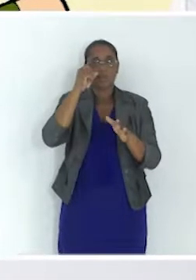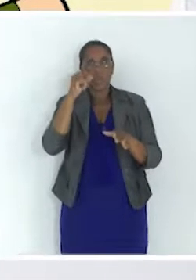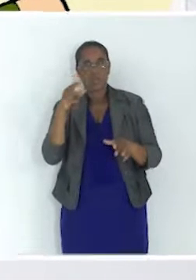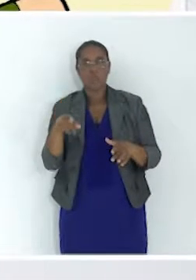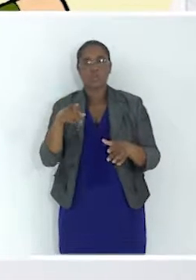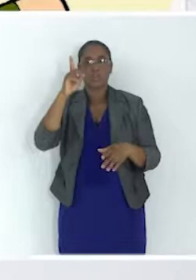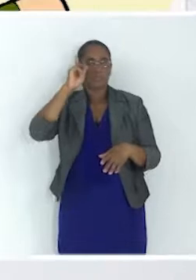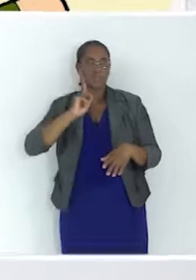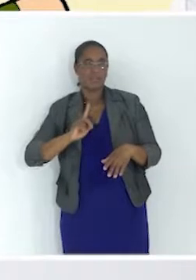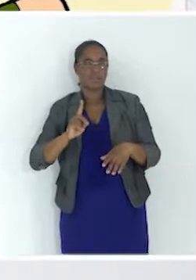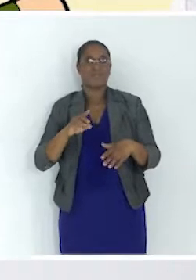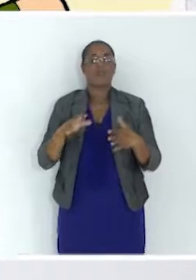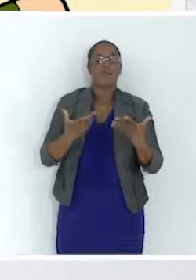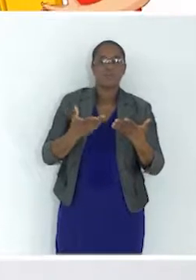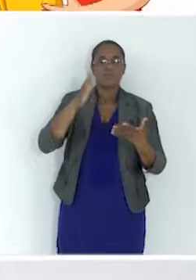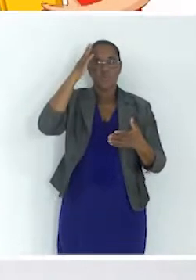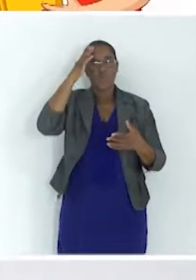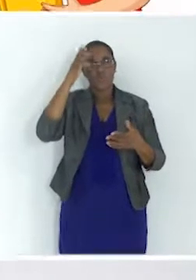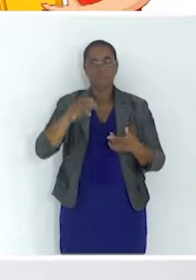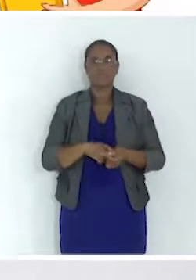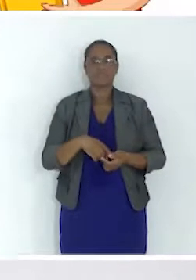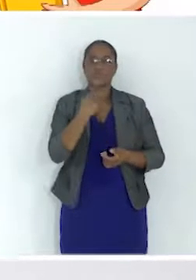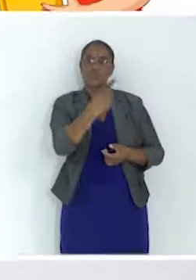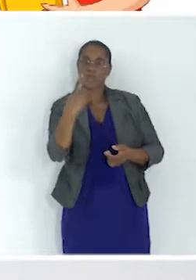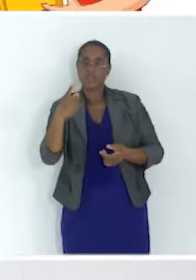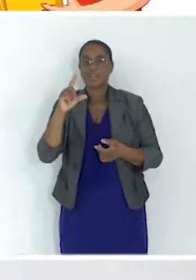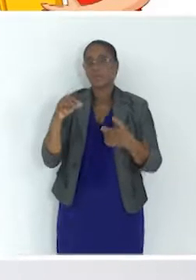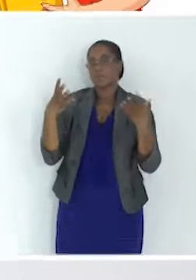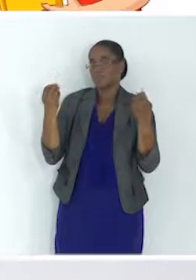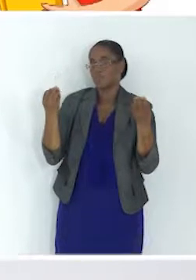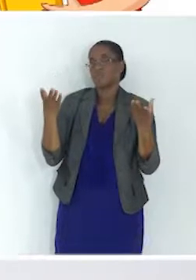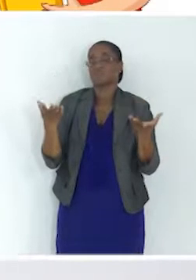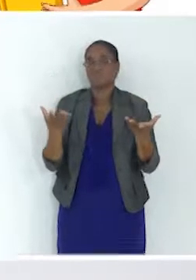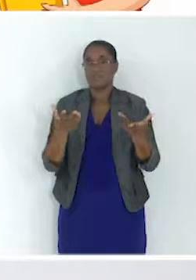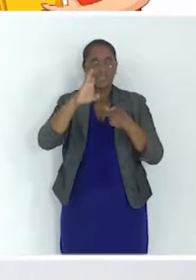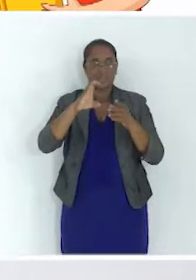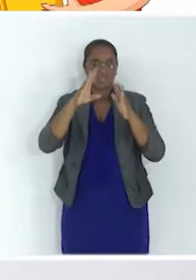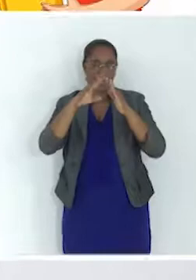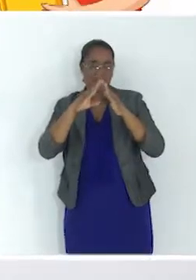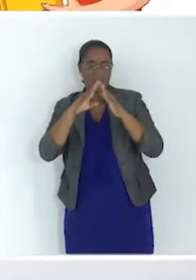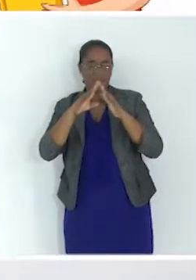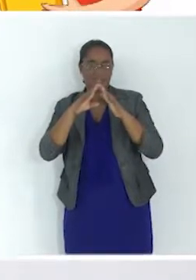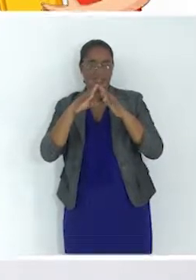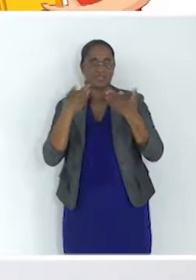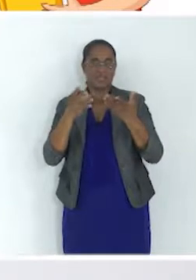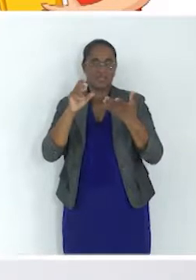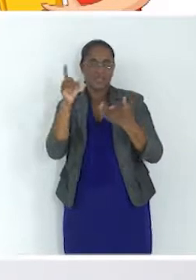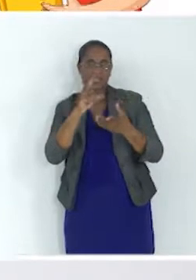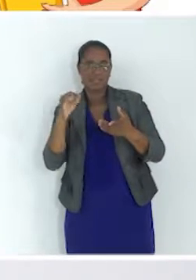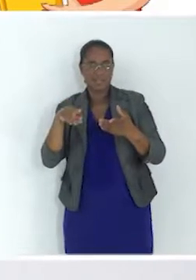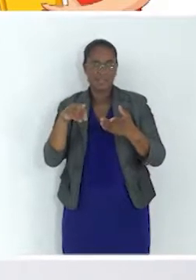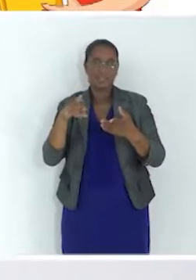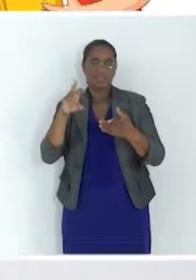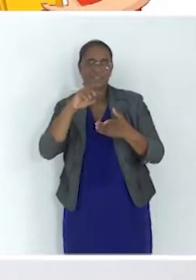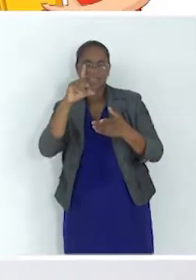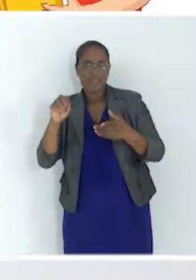singular, plural. Temos o exemplo. Menina, meninas. Ainda os substantivos variam